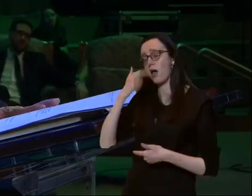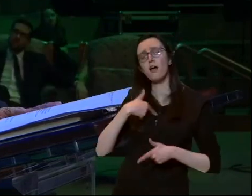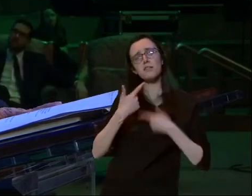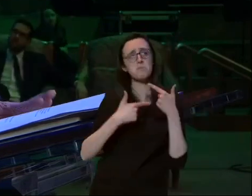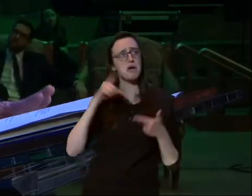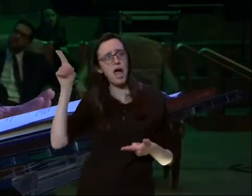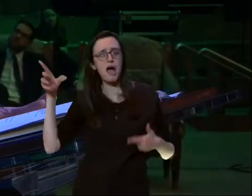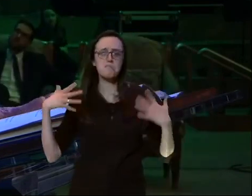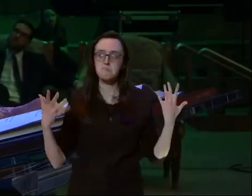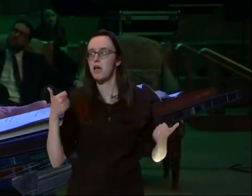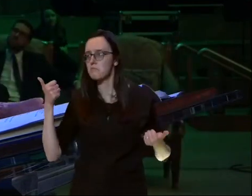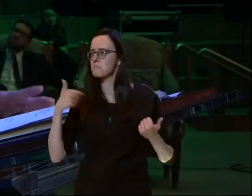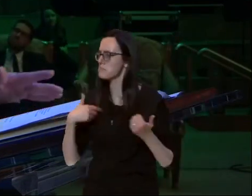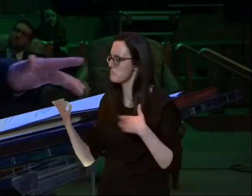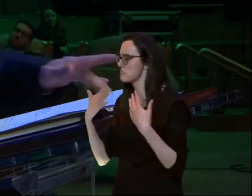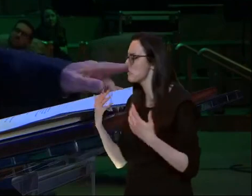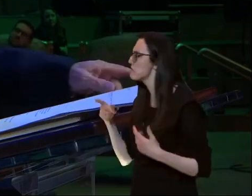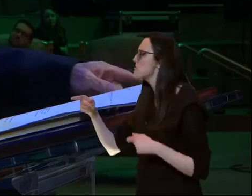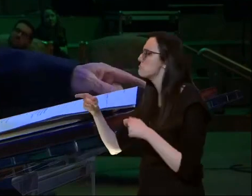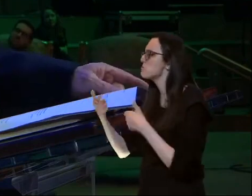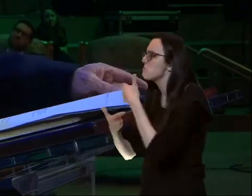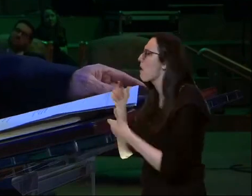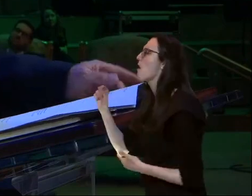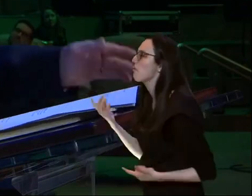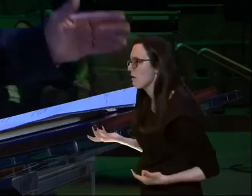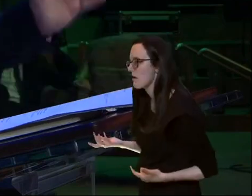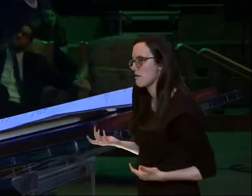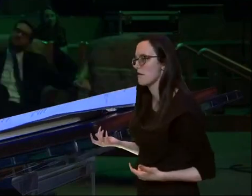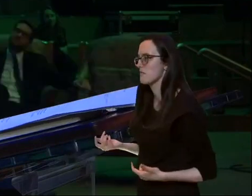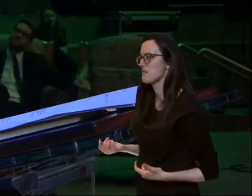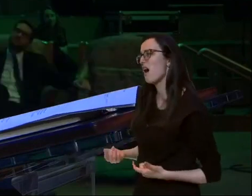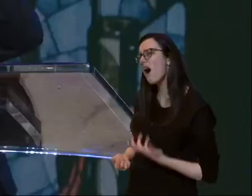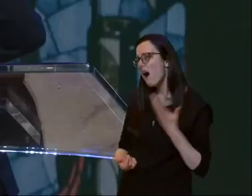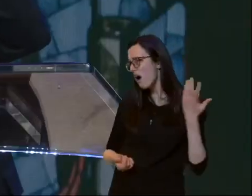trabalho assim. Assim. O que você faz?